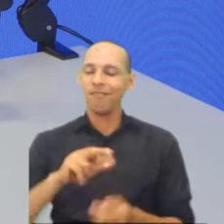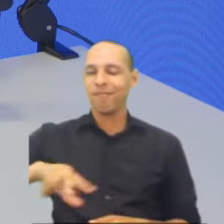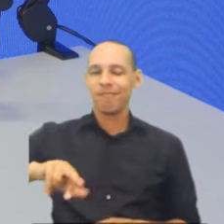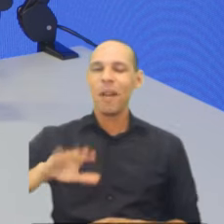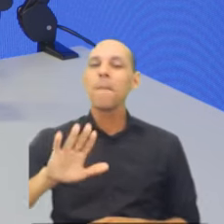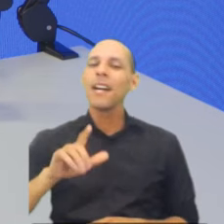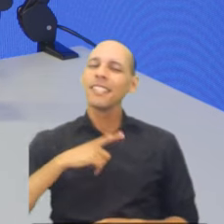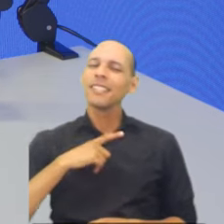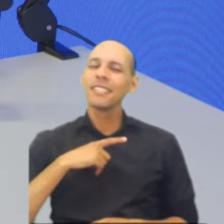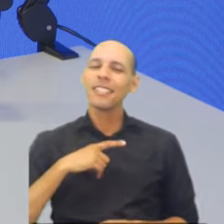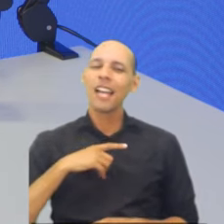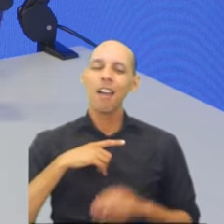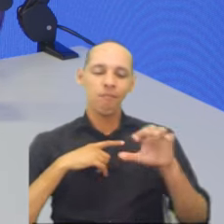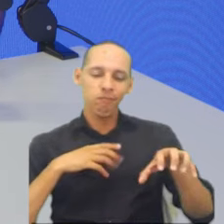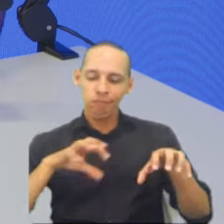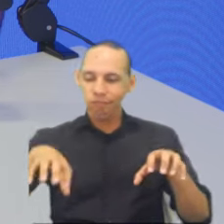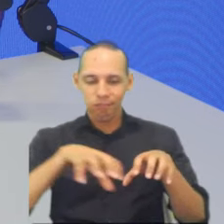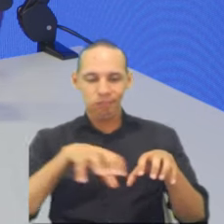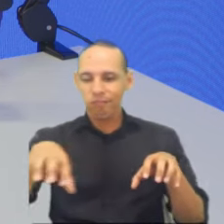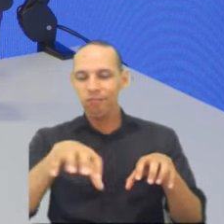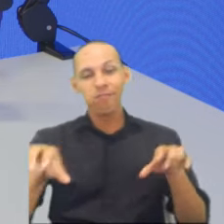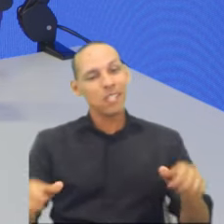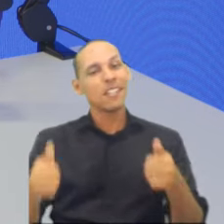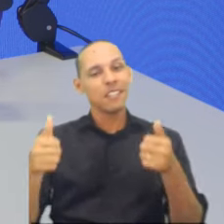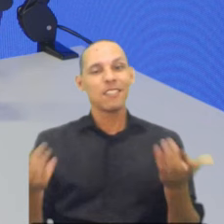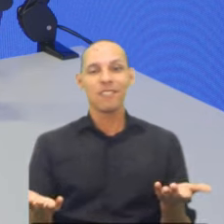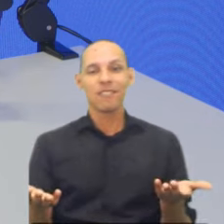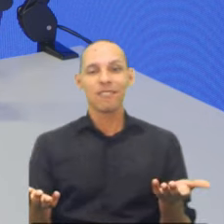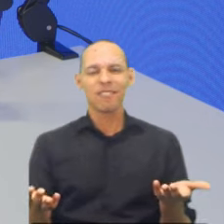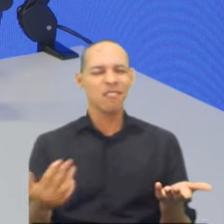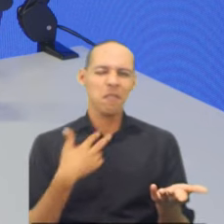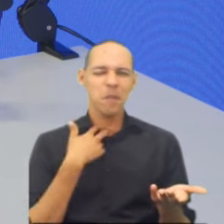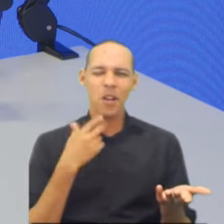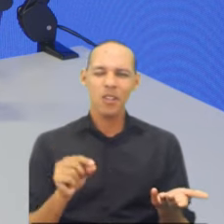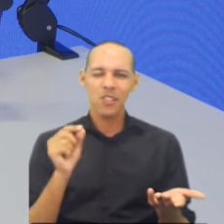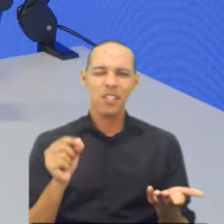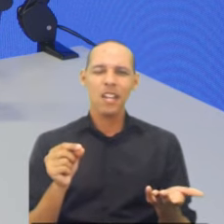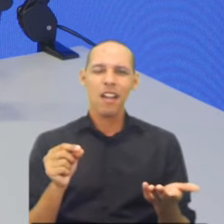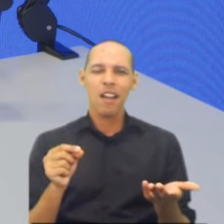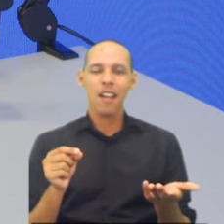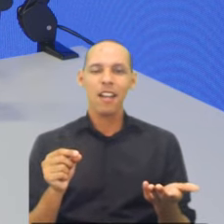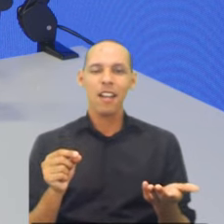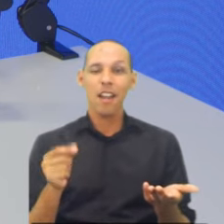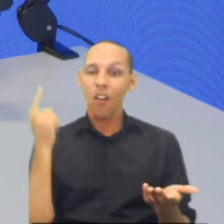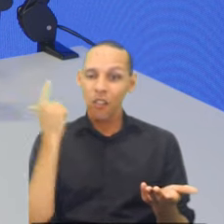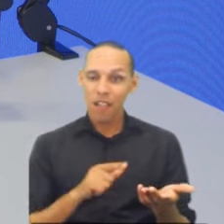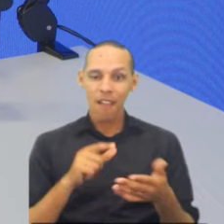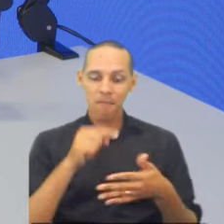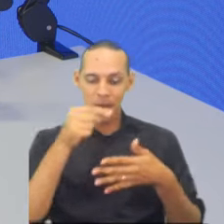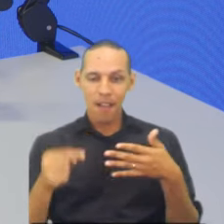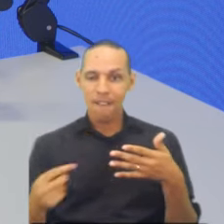avançou mas já existem núcleos que avançaram nesse sentido então a gente não pode deixar de valorizar os